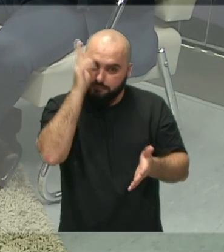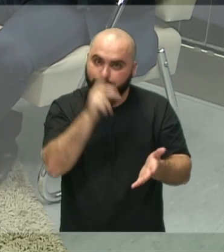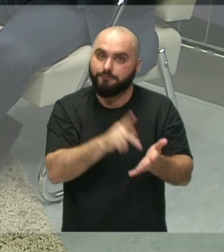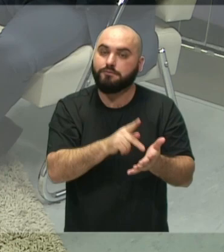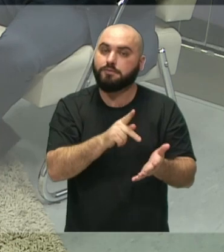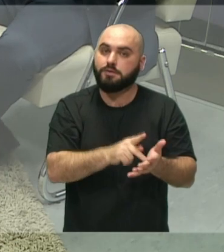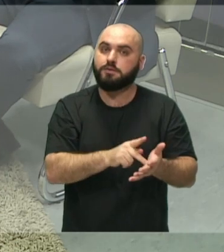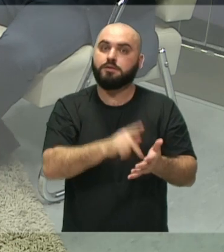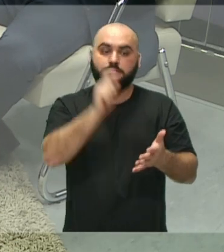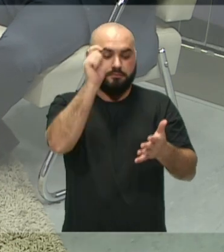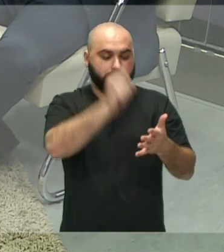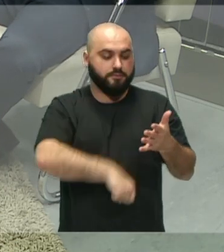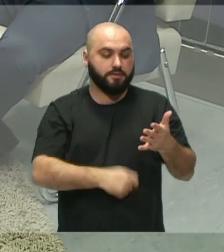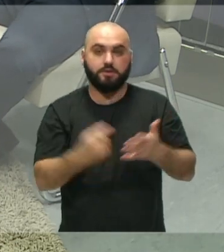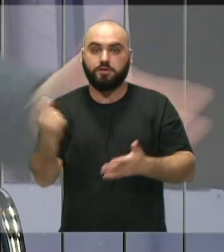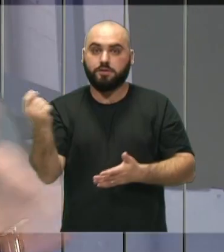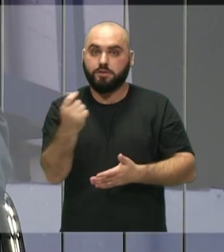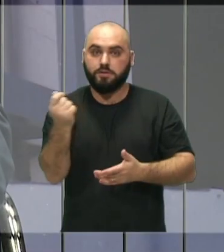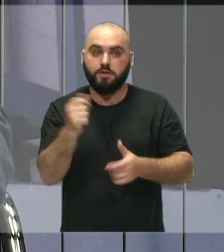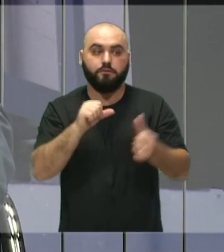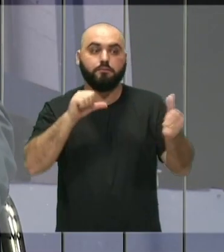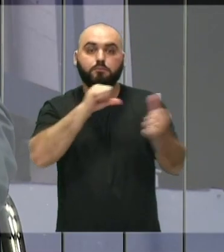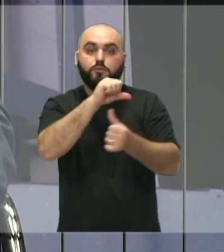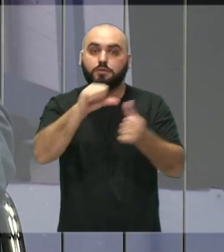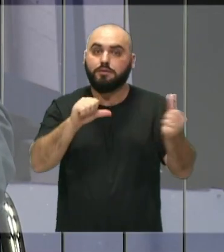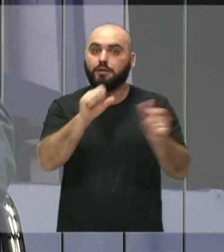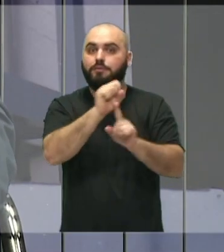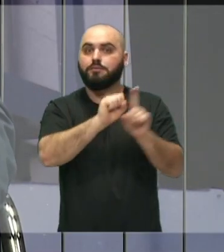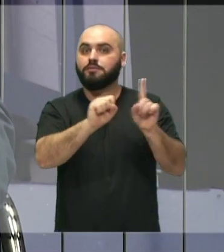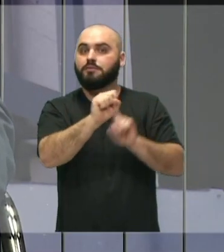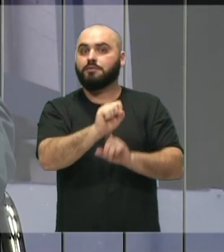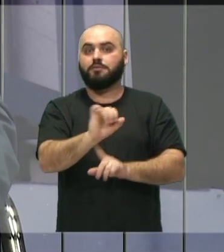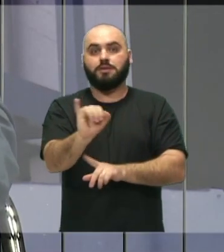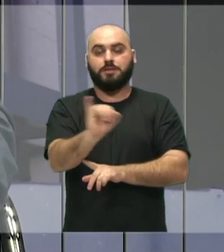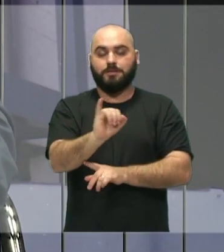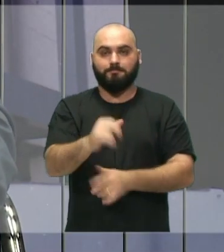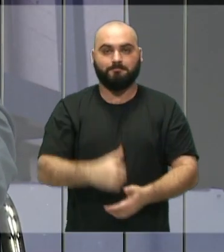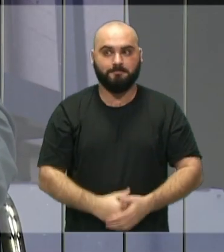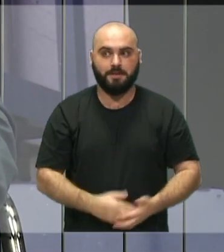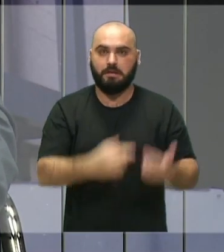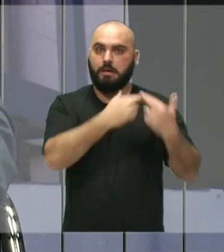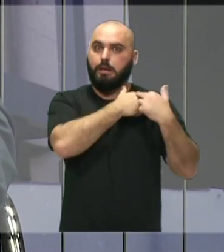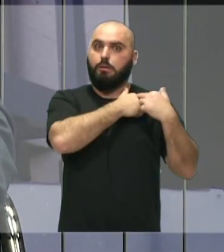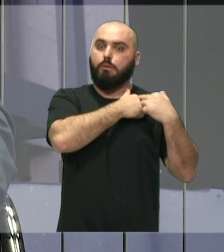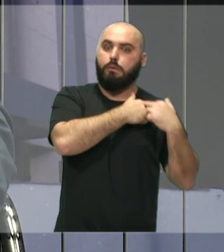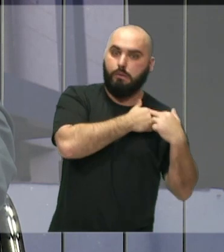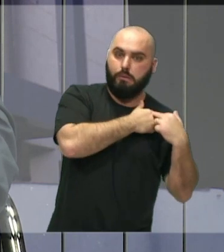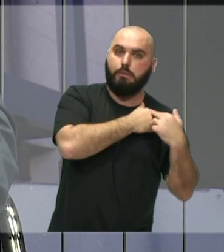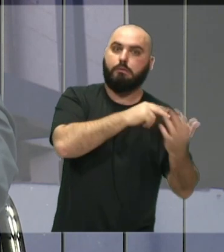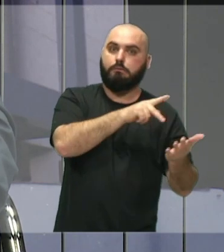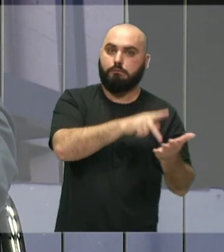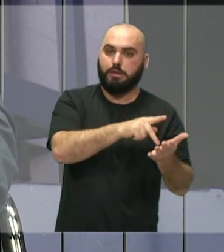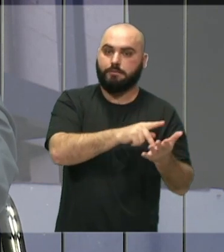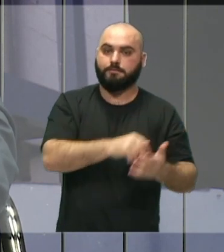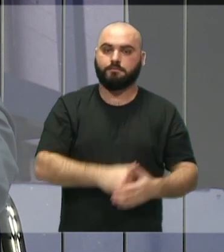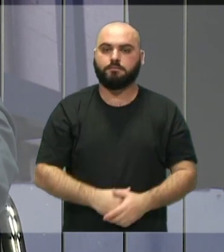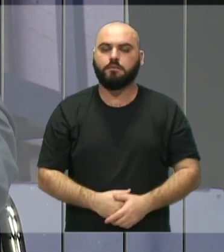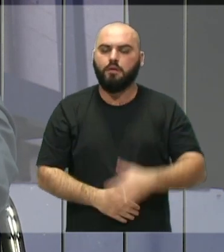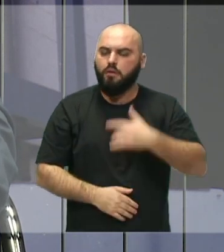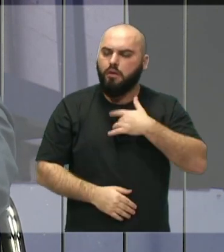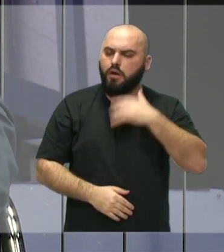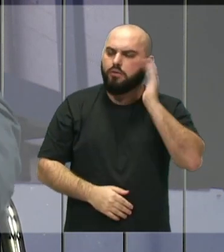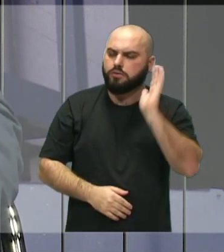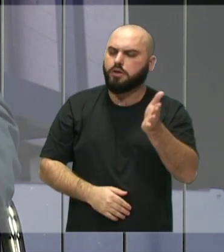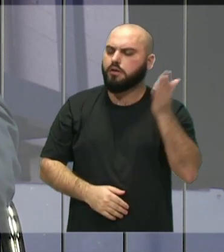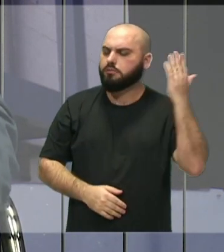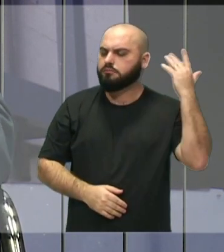vezes, cifras que vão fazer a diferença dentro de uma sociedade. Então é de uma responsabilidade muito grande. Eu já frequentava a Câmara de Vereadores